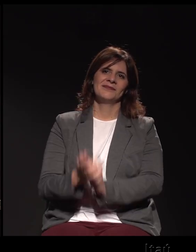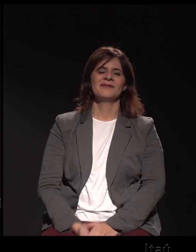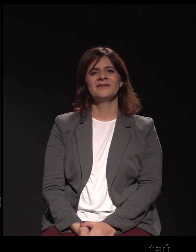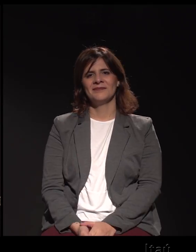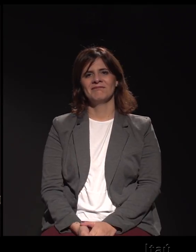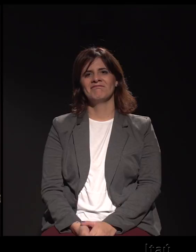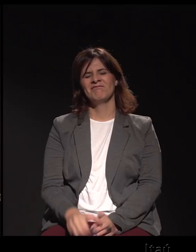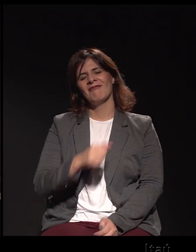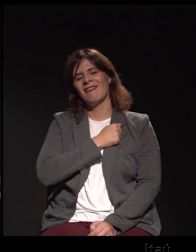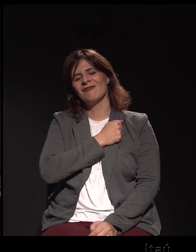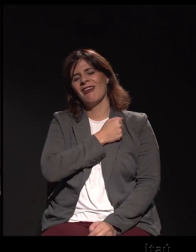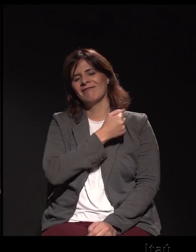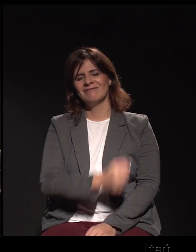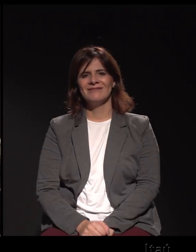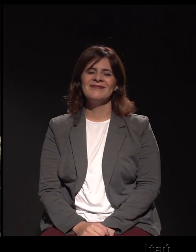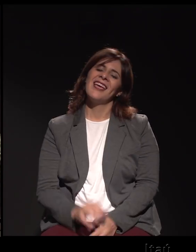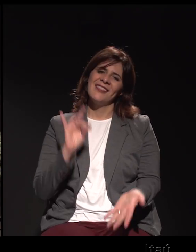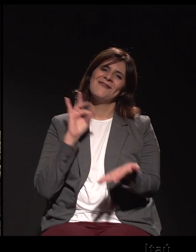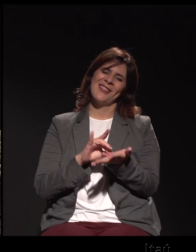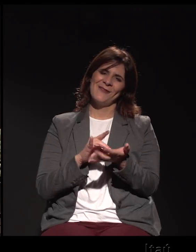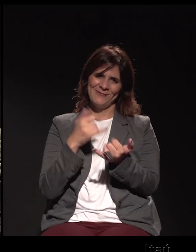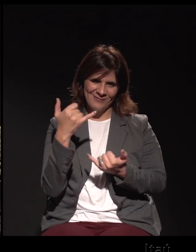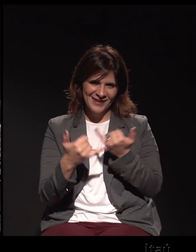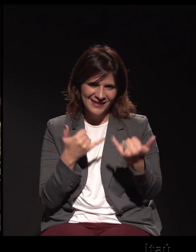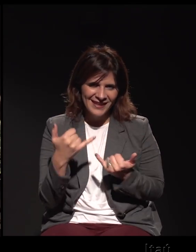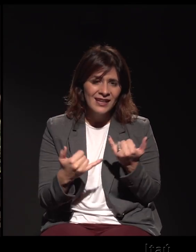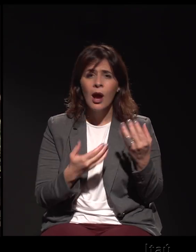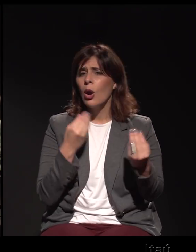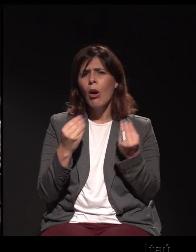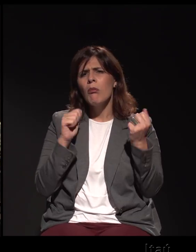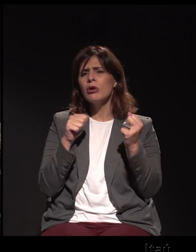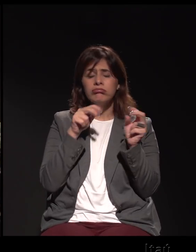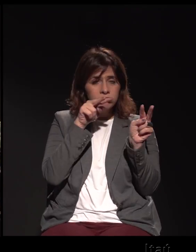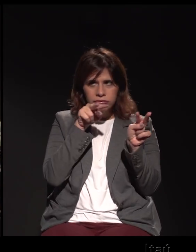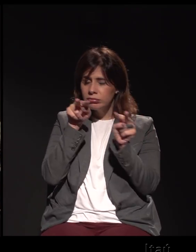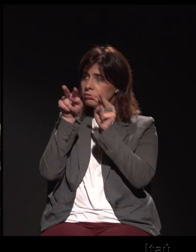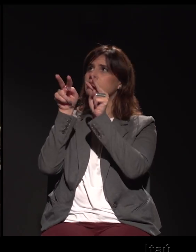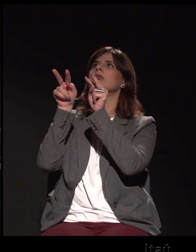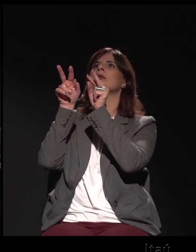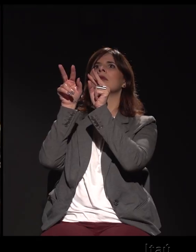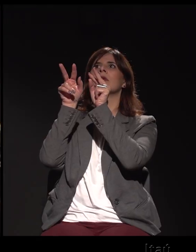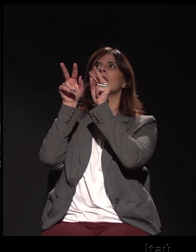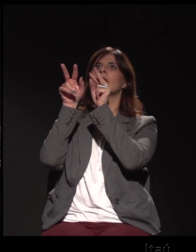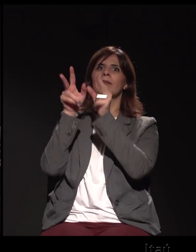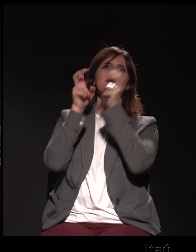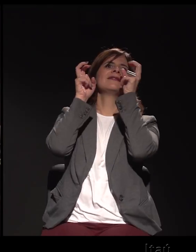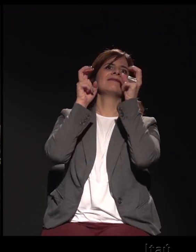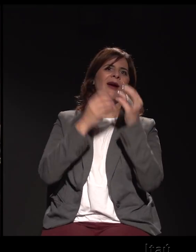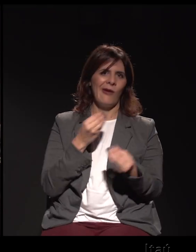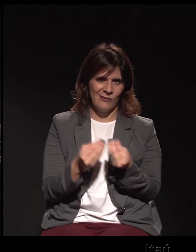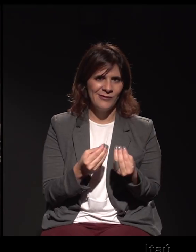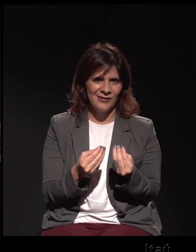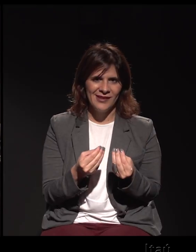Axé. Na verdade, é uma brincadeira, né, de como a gente pode ler a cidade, como a gente pode...